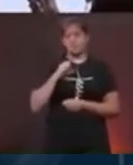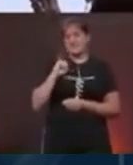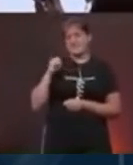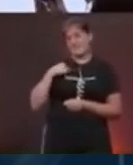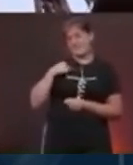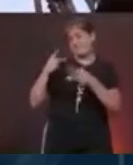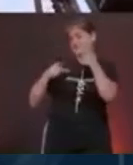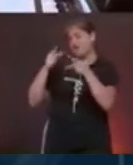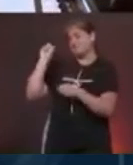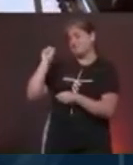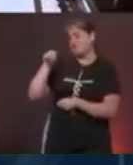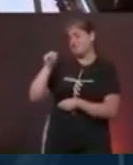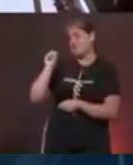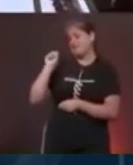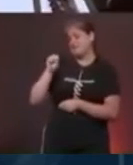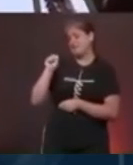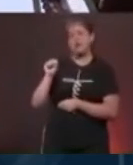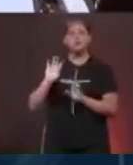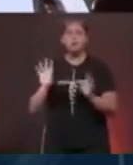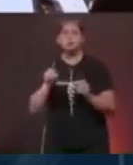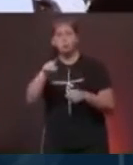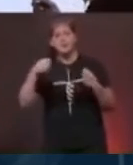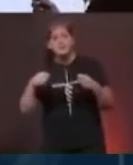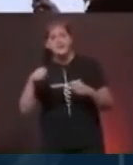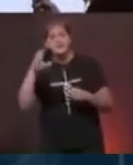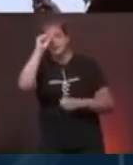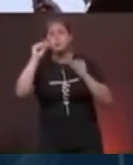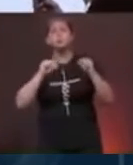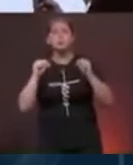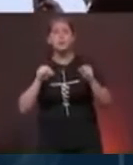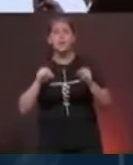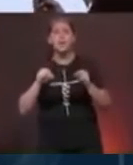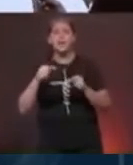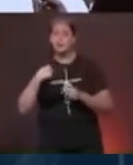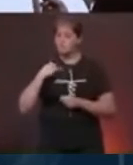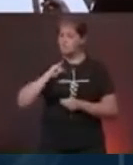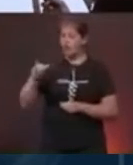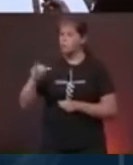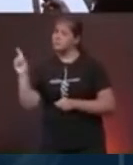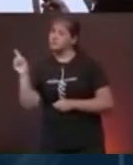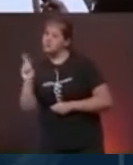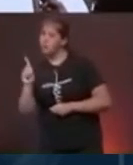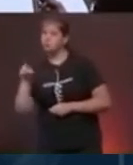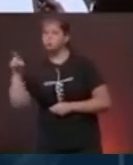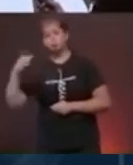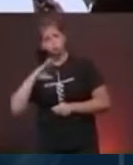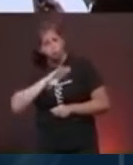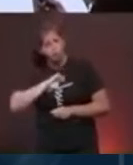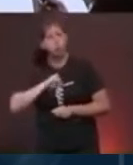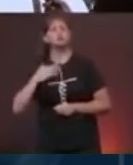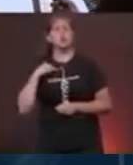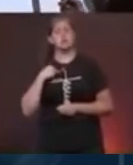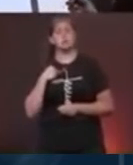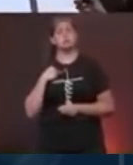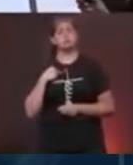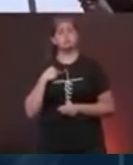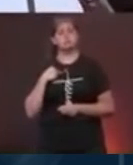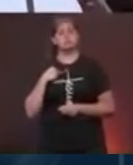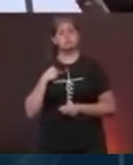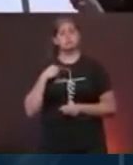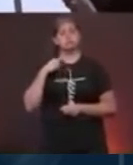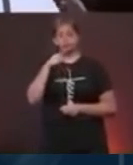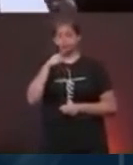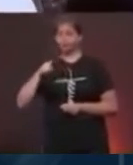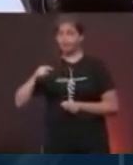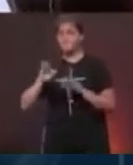agradar os outros. Você tem que aprender isso. Não. Você foi criado numa boa família. Seus